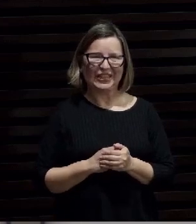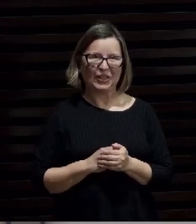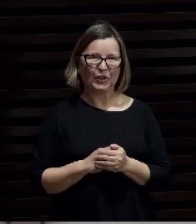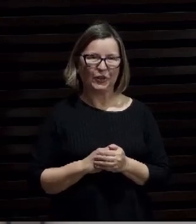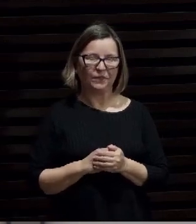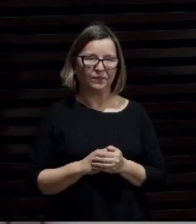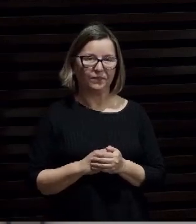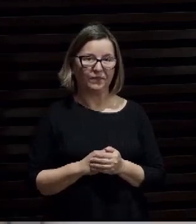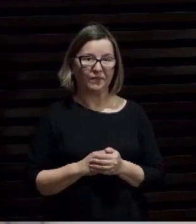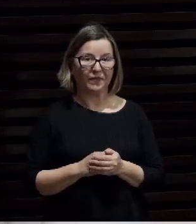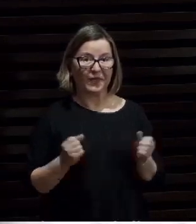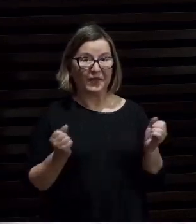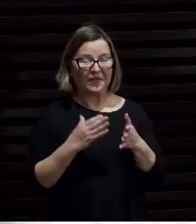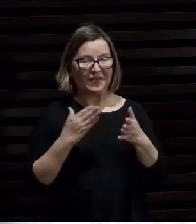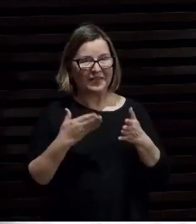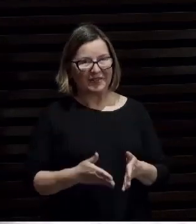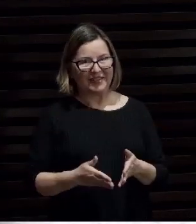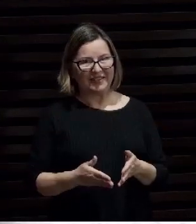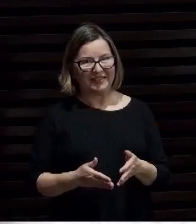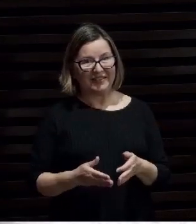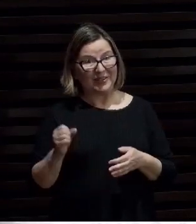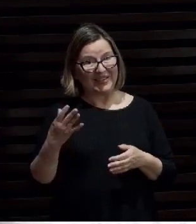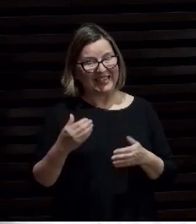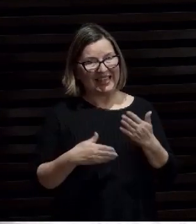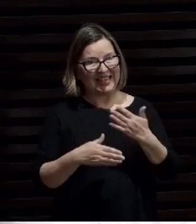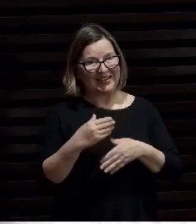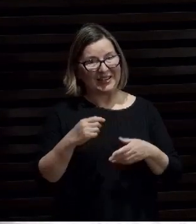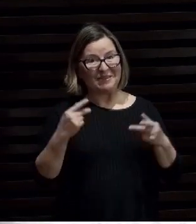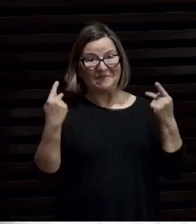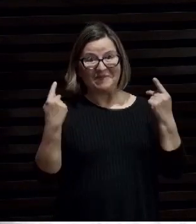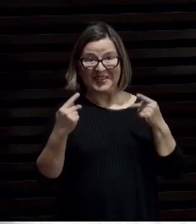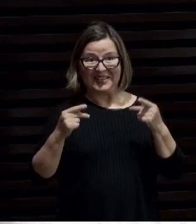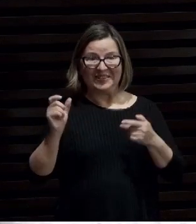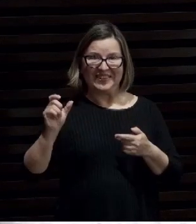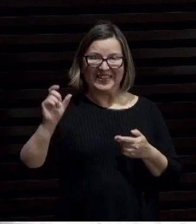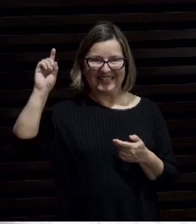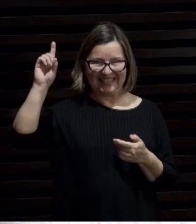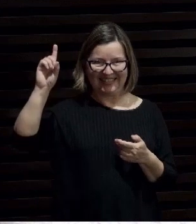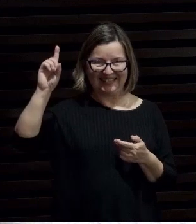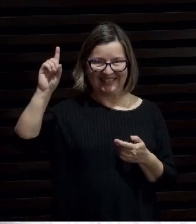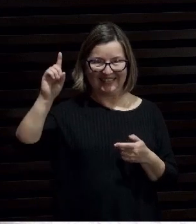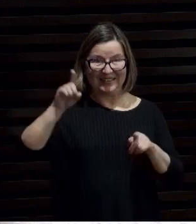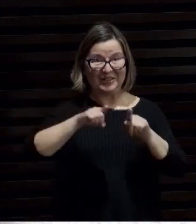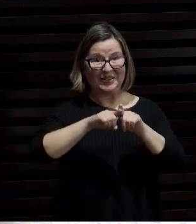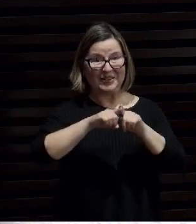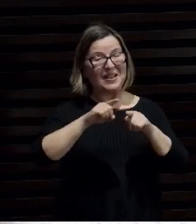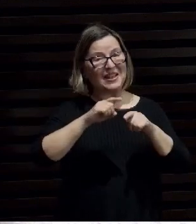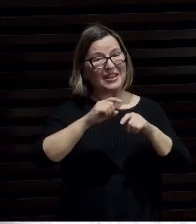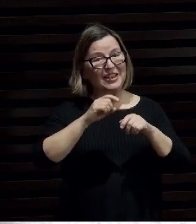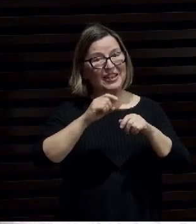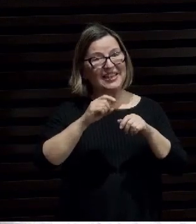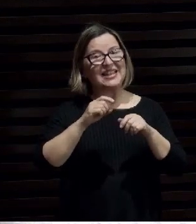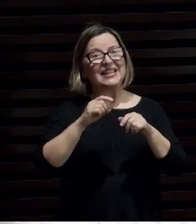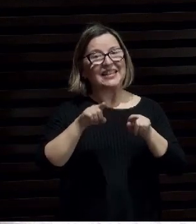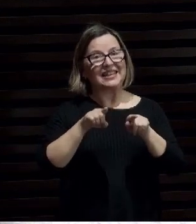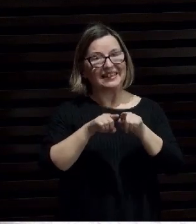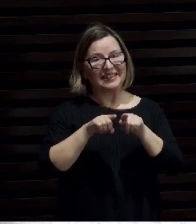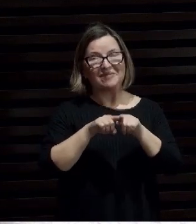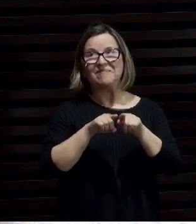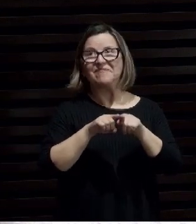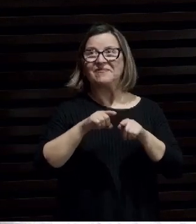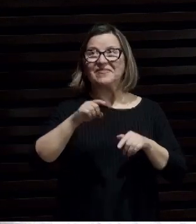O novo nascimento acontece pela pregação da palavra de Deus e mais a ação do Espírito Santo. A palavra está